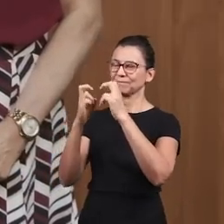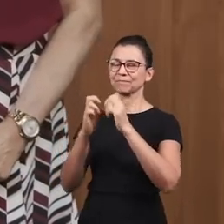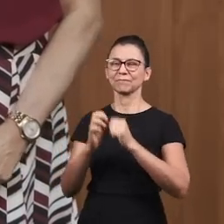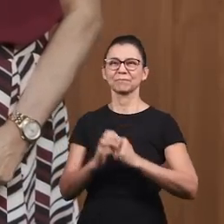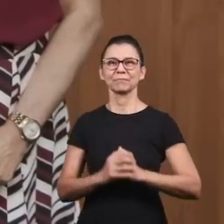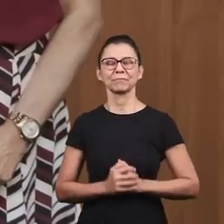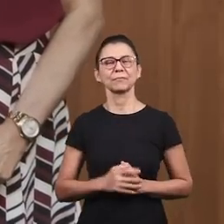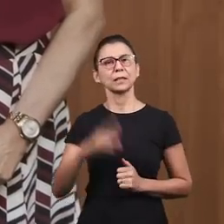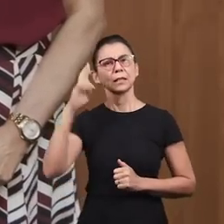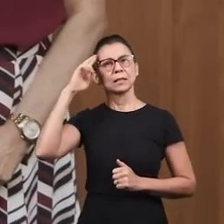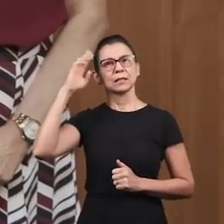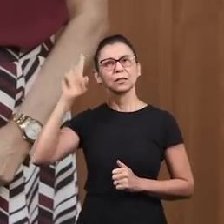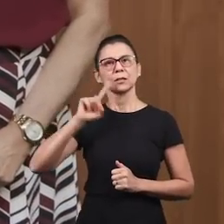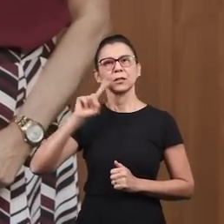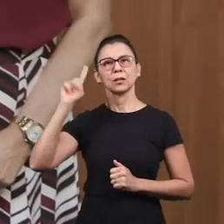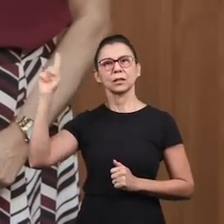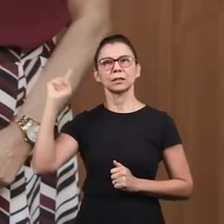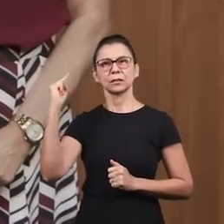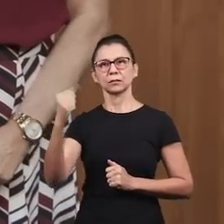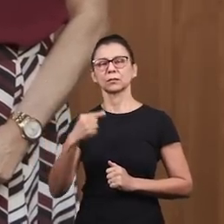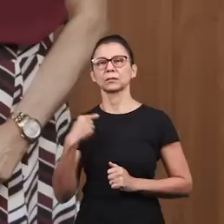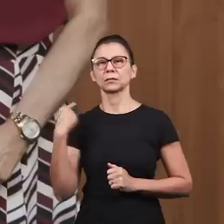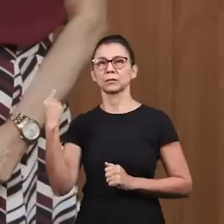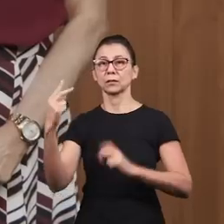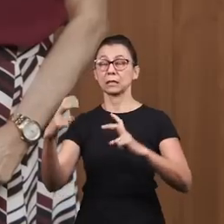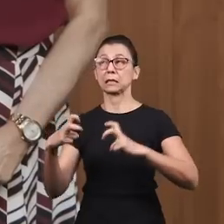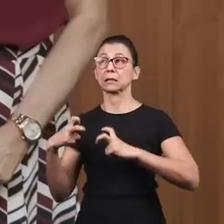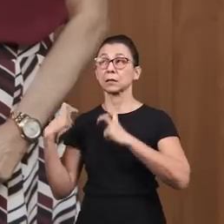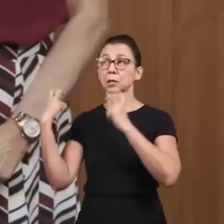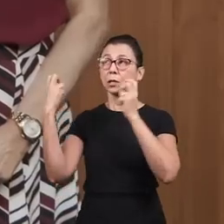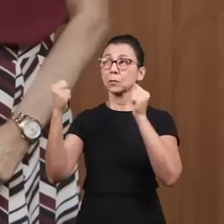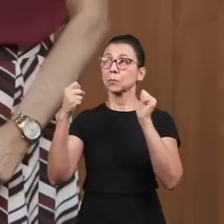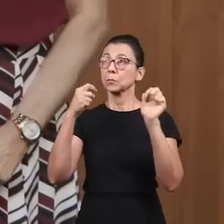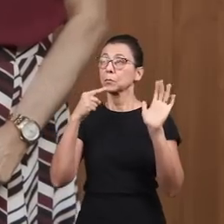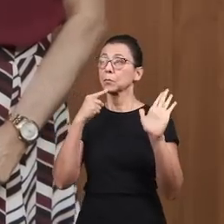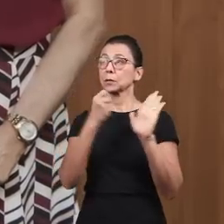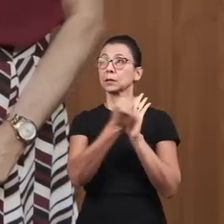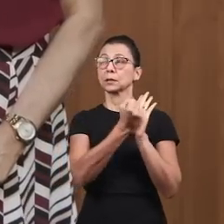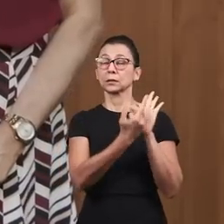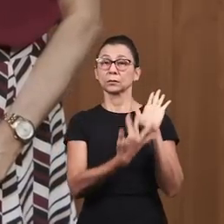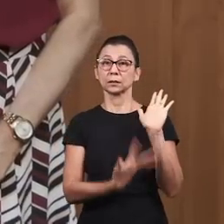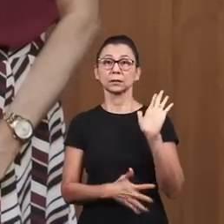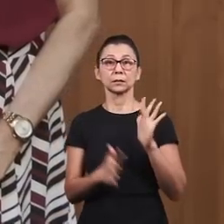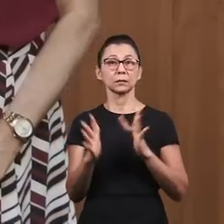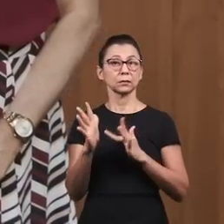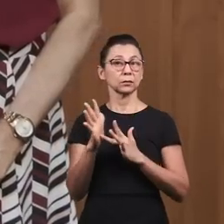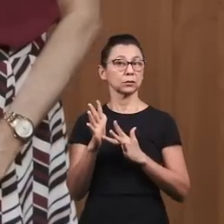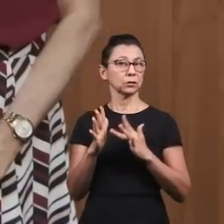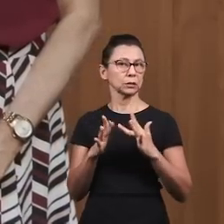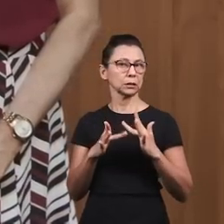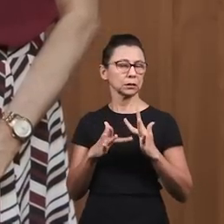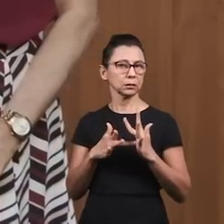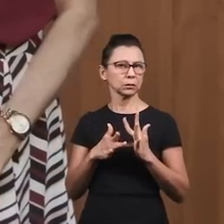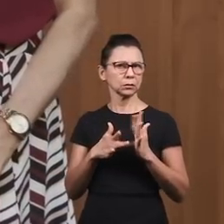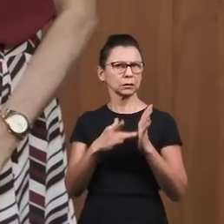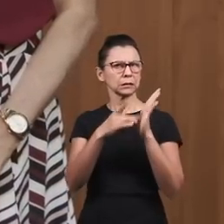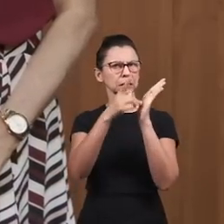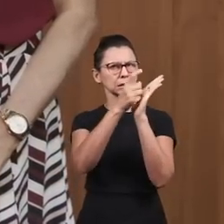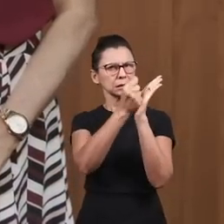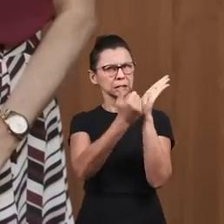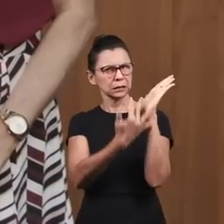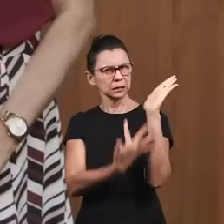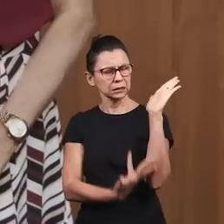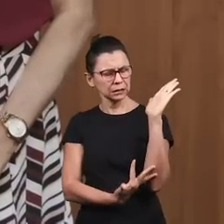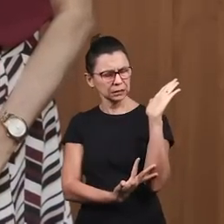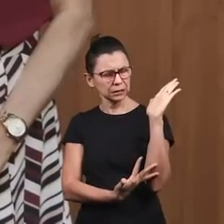clamor. Senhor Deus, nós clamamos pelo poder que há no sangue de Jesus, este